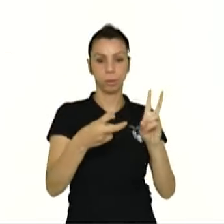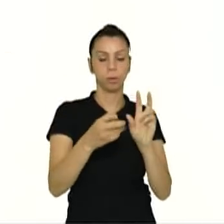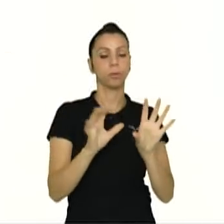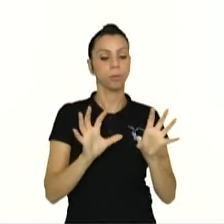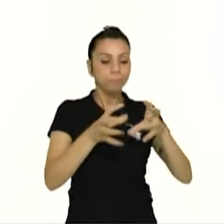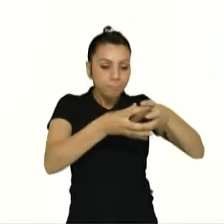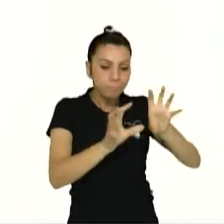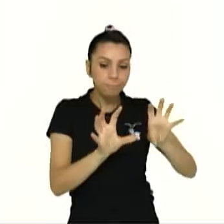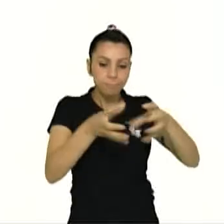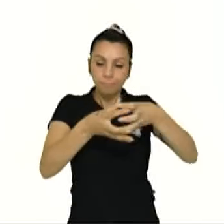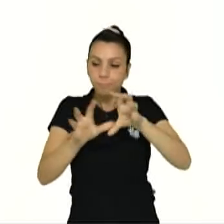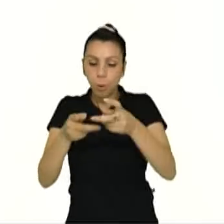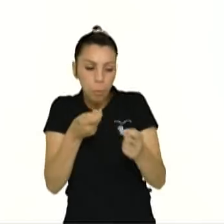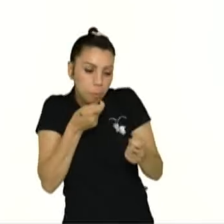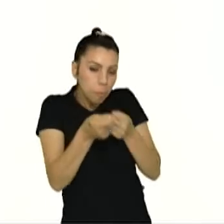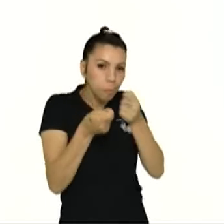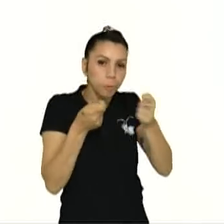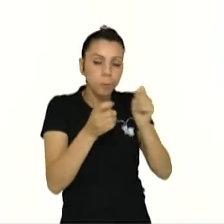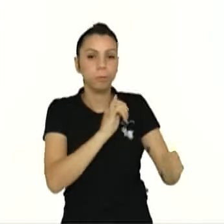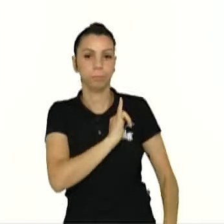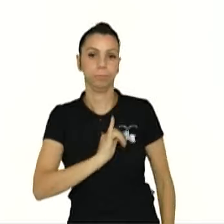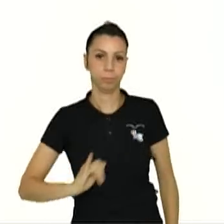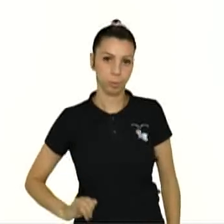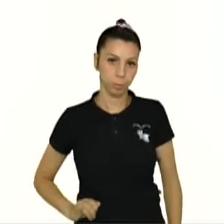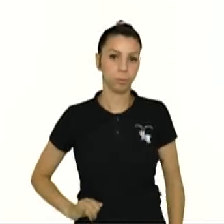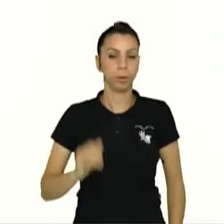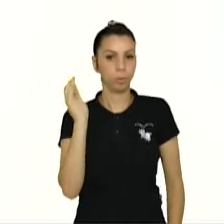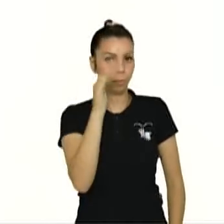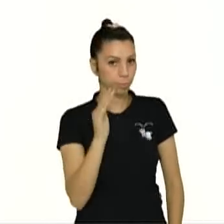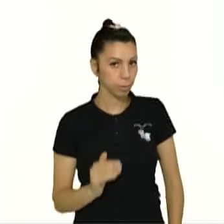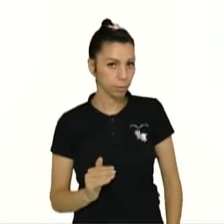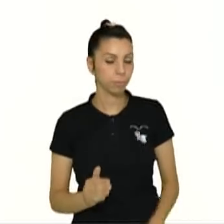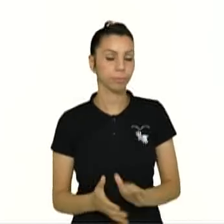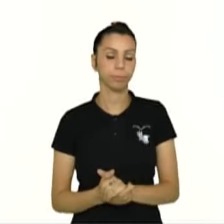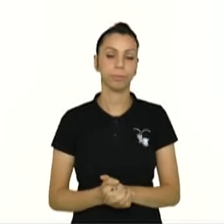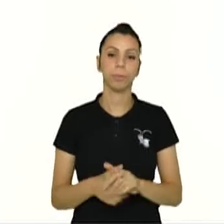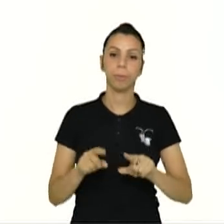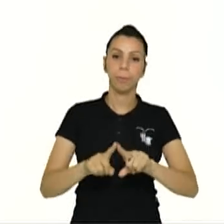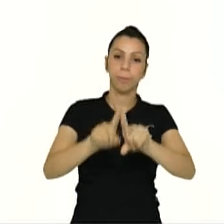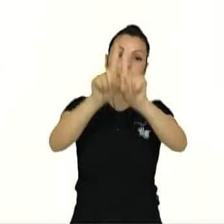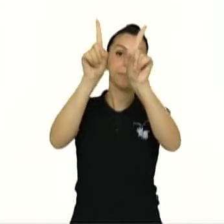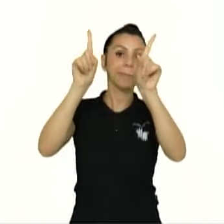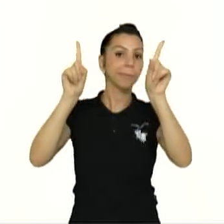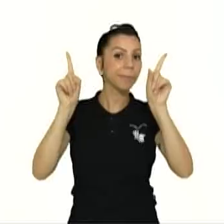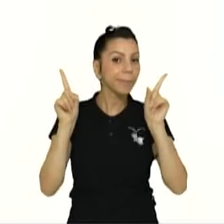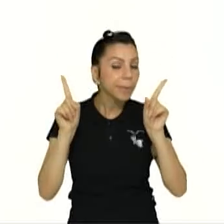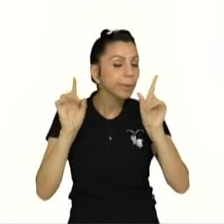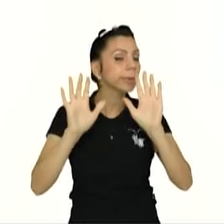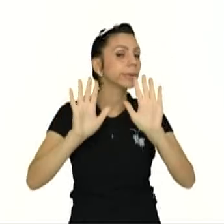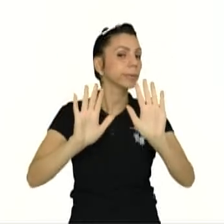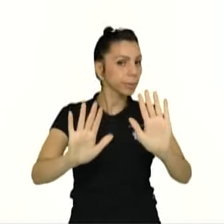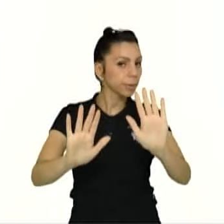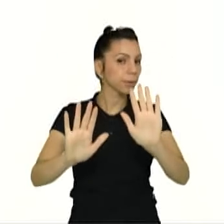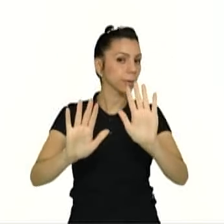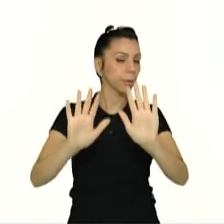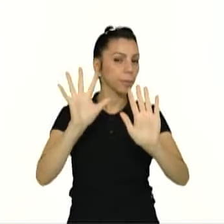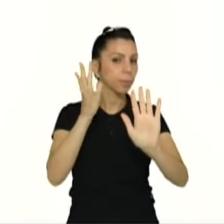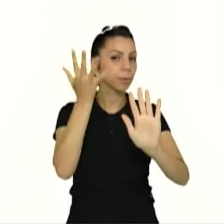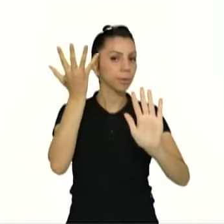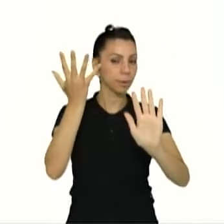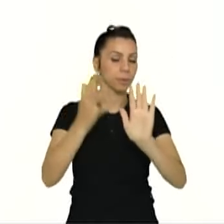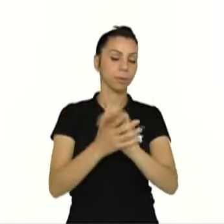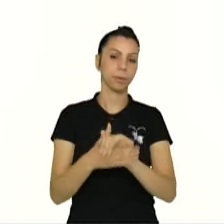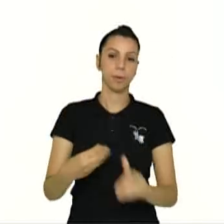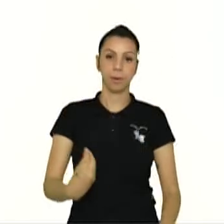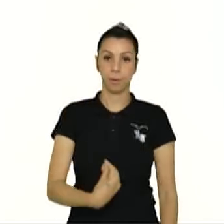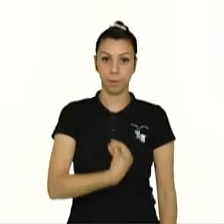aldeados, tutelados pelo governo imperial. Mas, tá bom, gente? O que acontece? Reforçando aqui, a